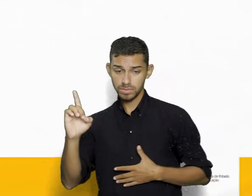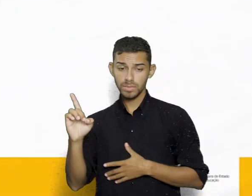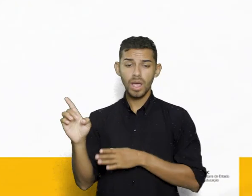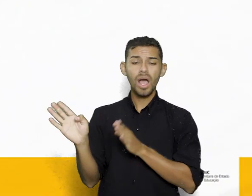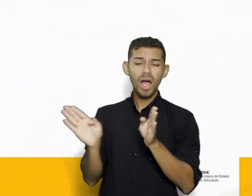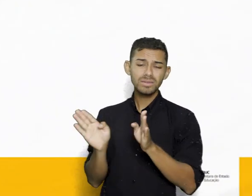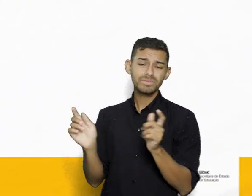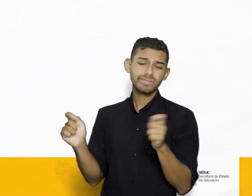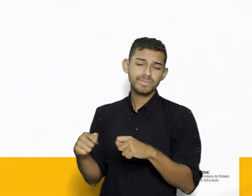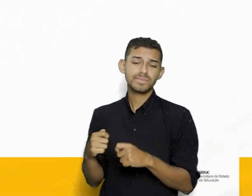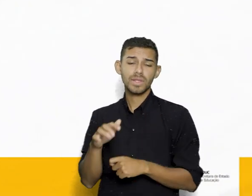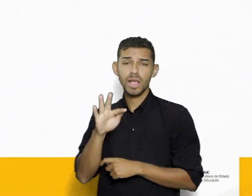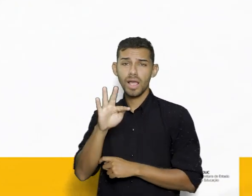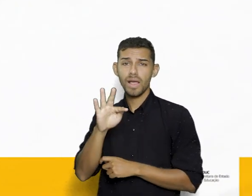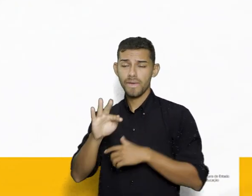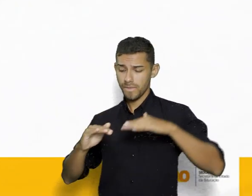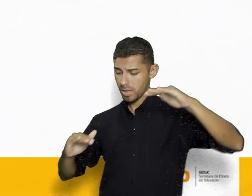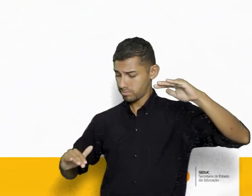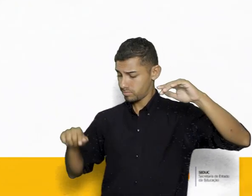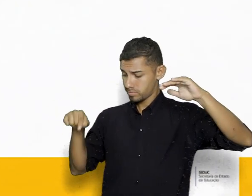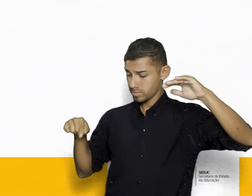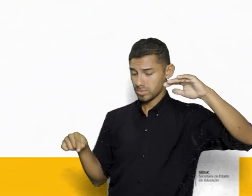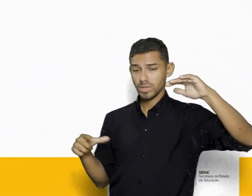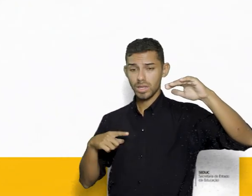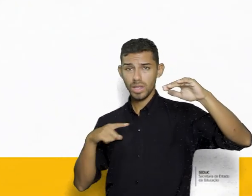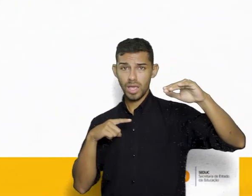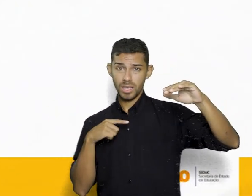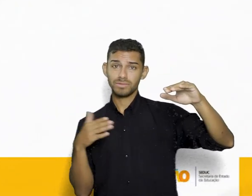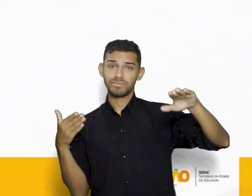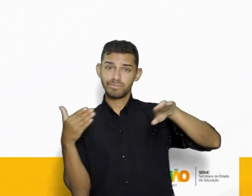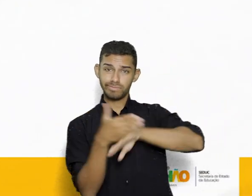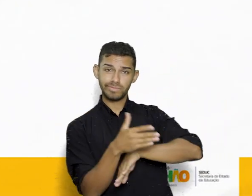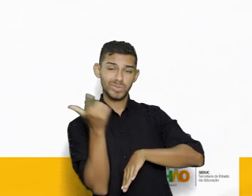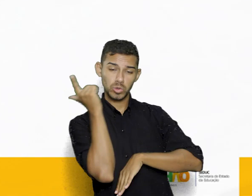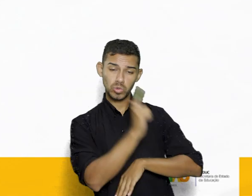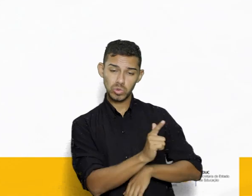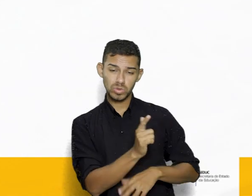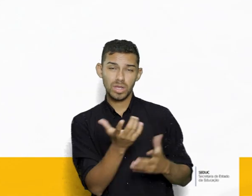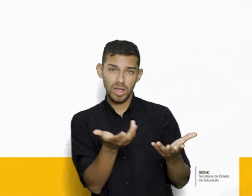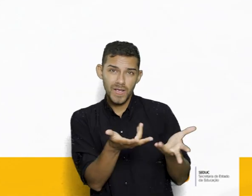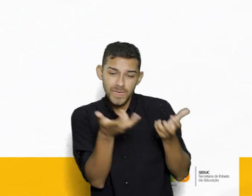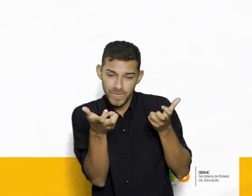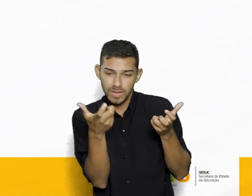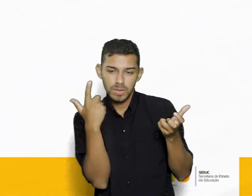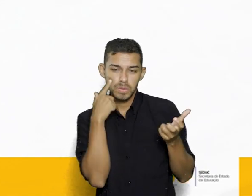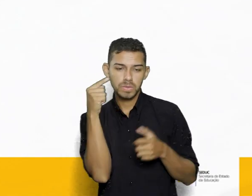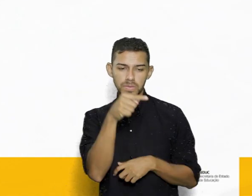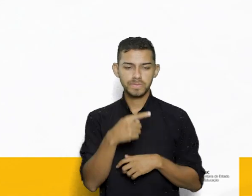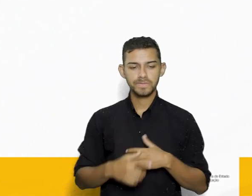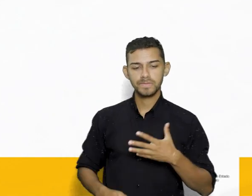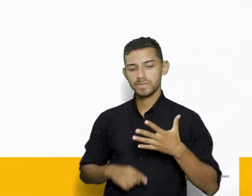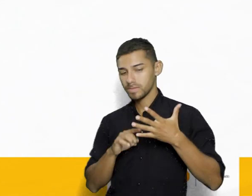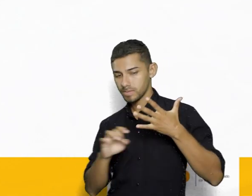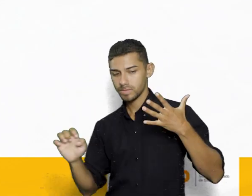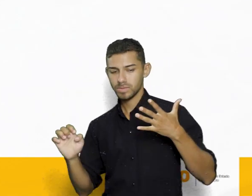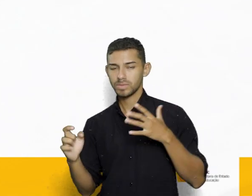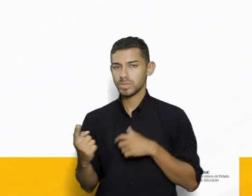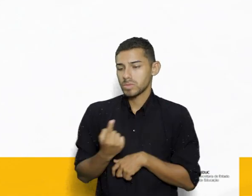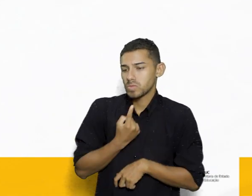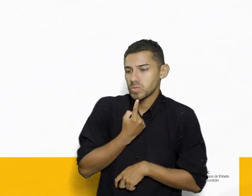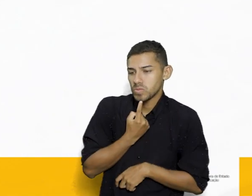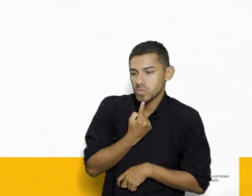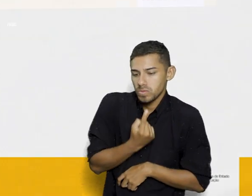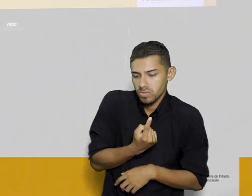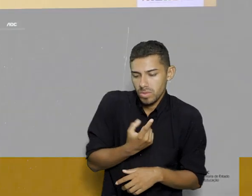que feline tem acesso irrestrito as coisas de enriqueta não é bem o caso né intimidade já que